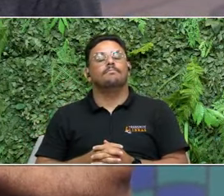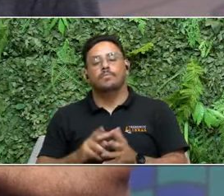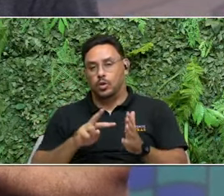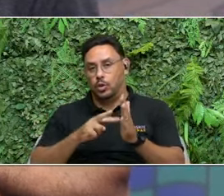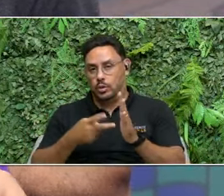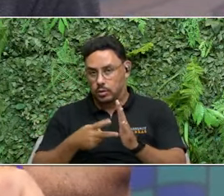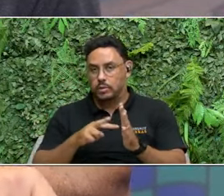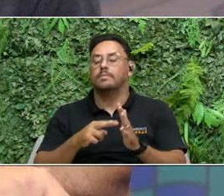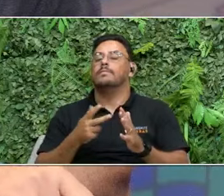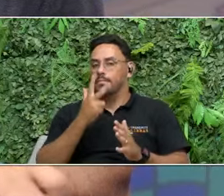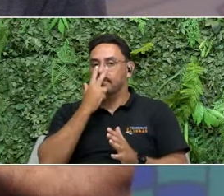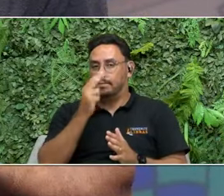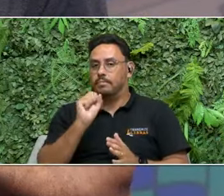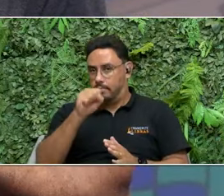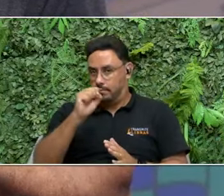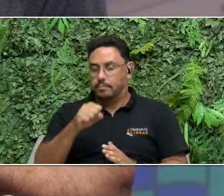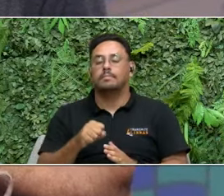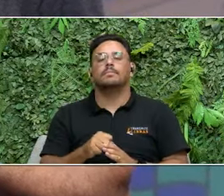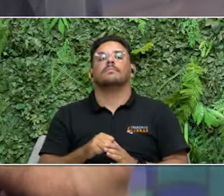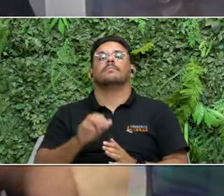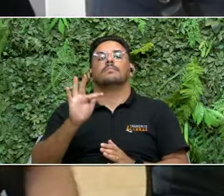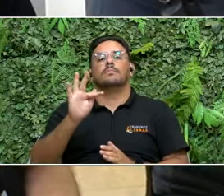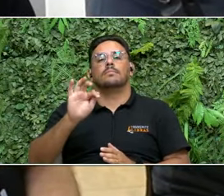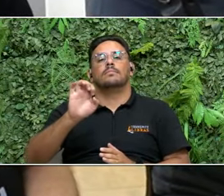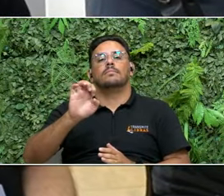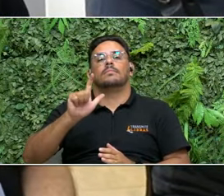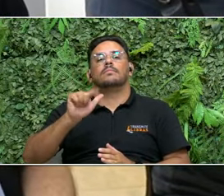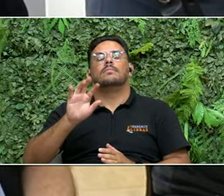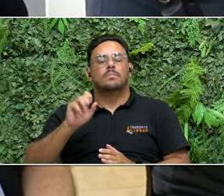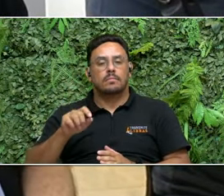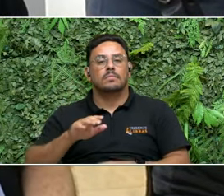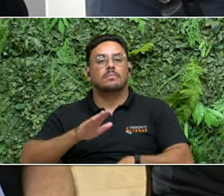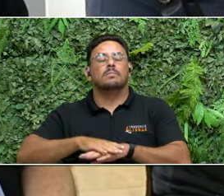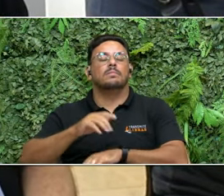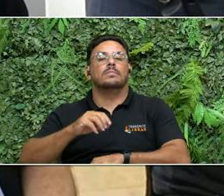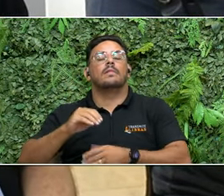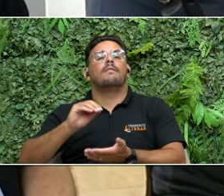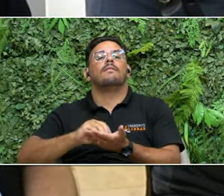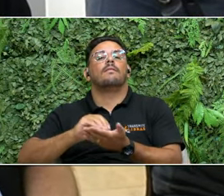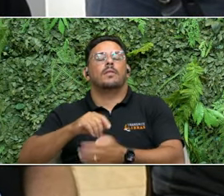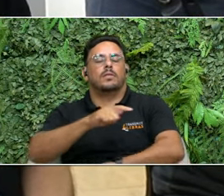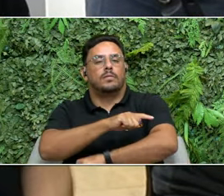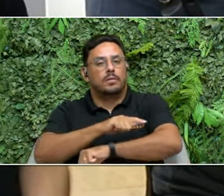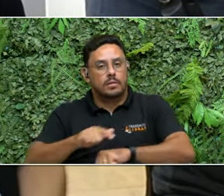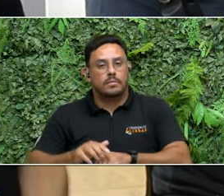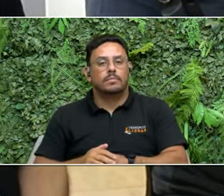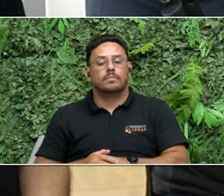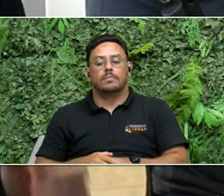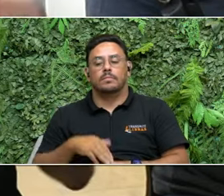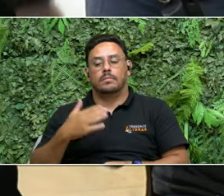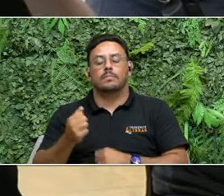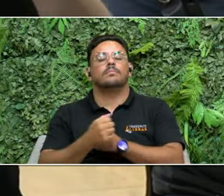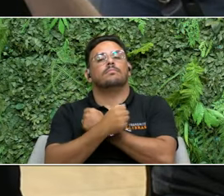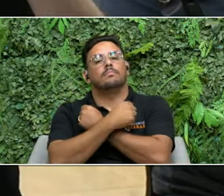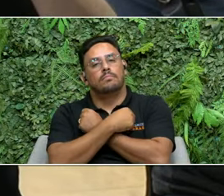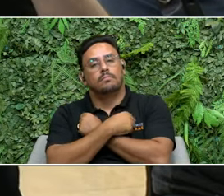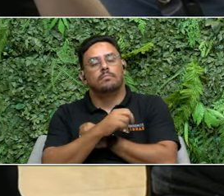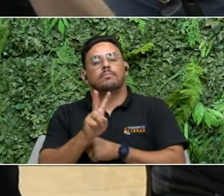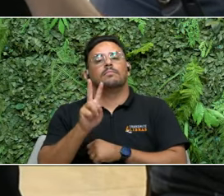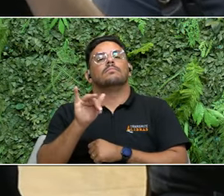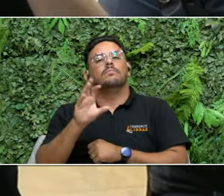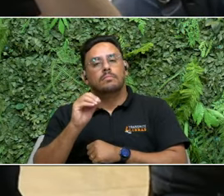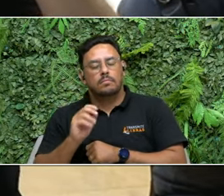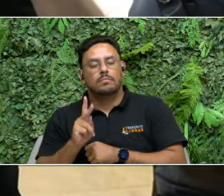né o FIPE Lima é dos árbitros mais arrogantes em campo que a gente vê aí de mandar um abraço pro Vinícius pra pra